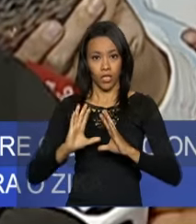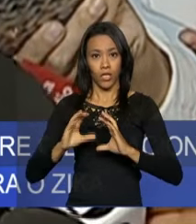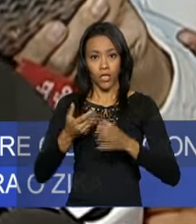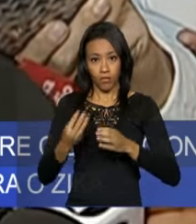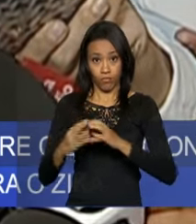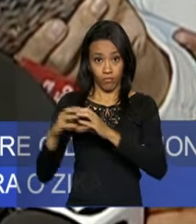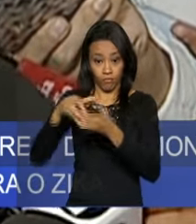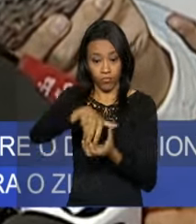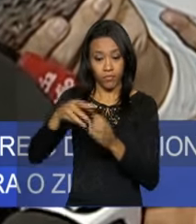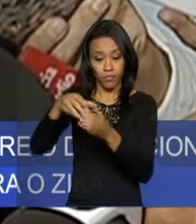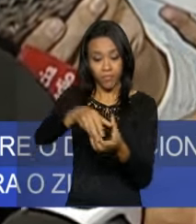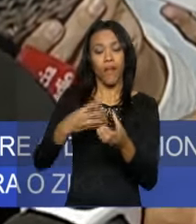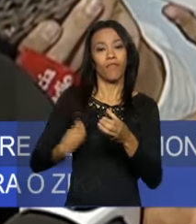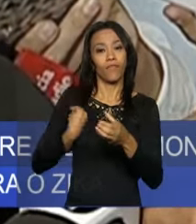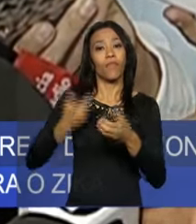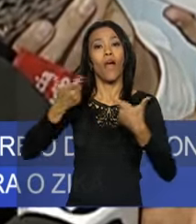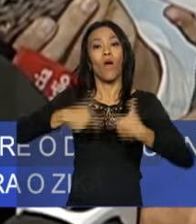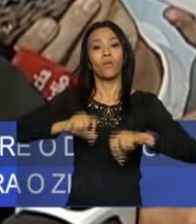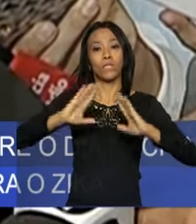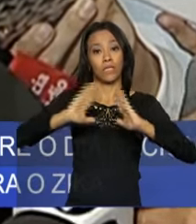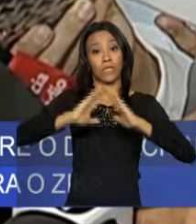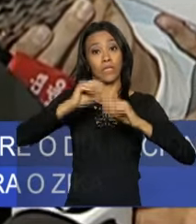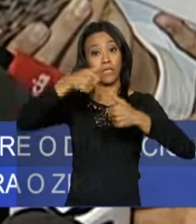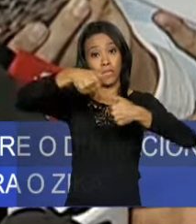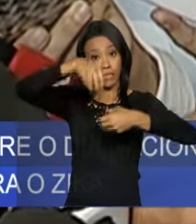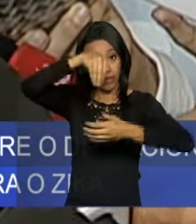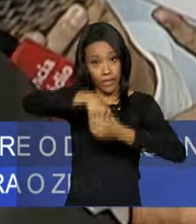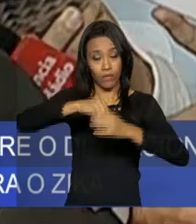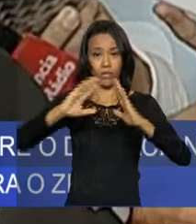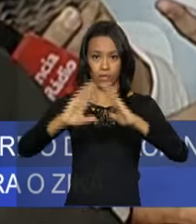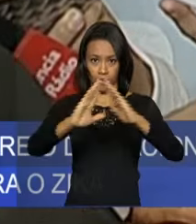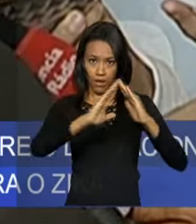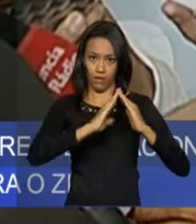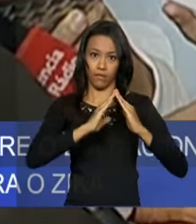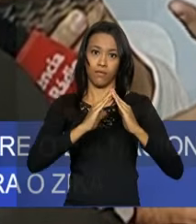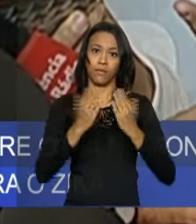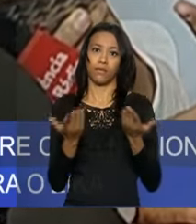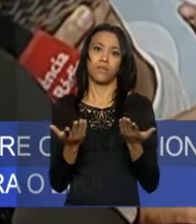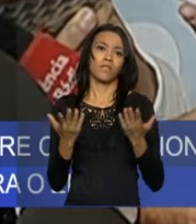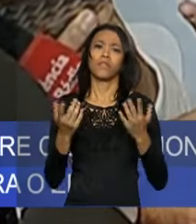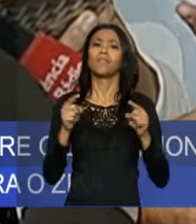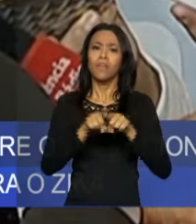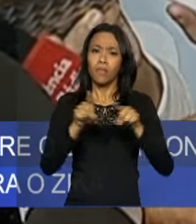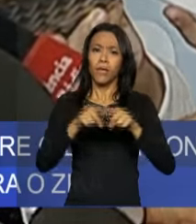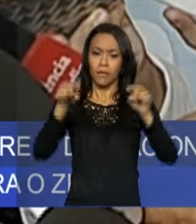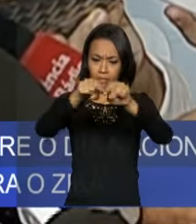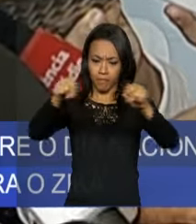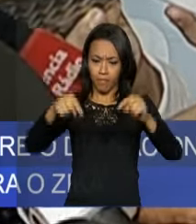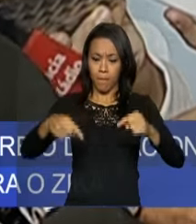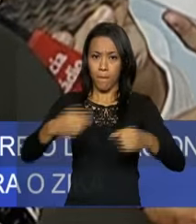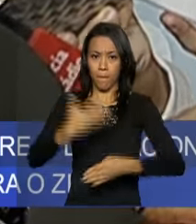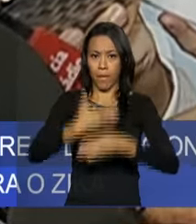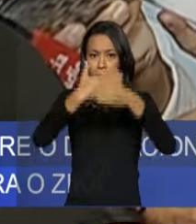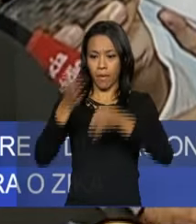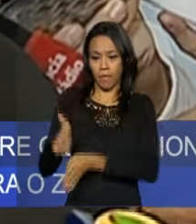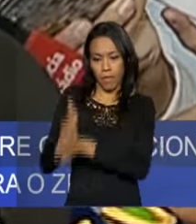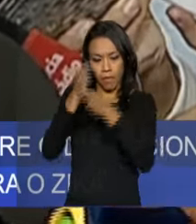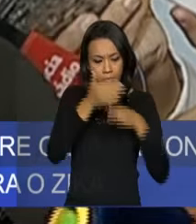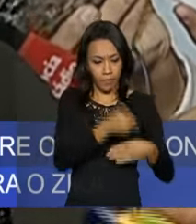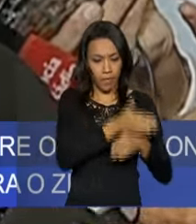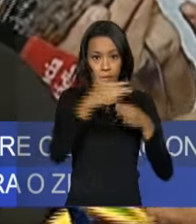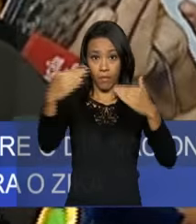das residências. Quando a gente diz dentro das residências, dentro dos muros, intramuros. Só menos